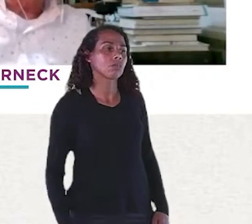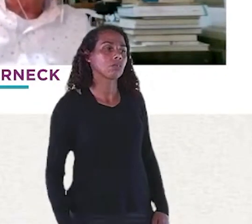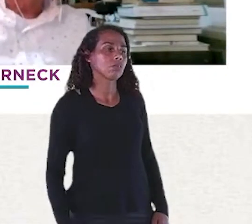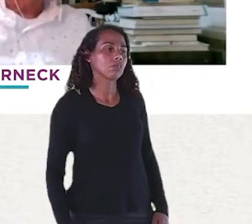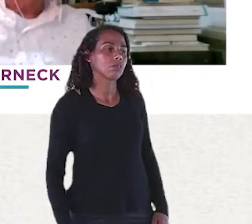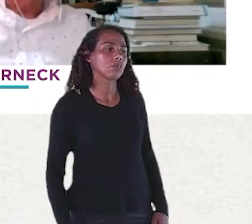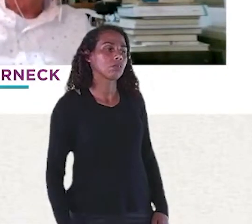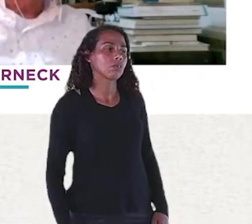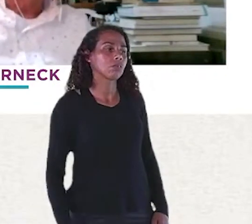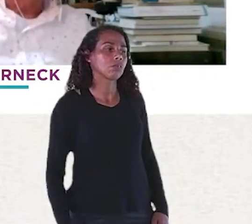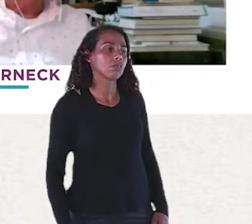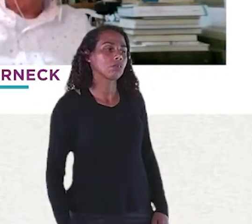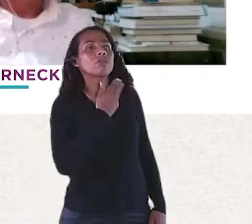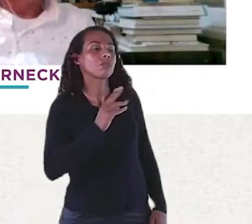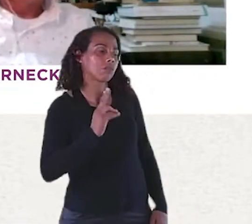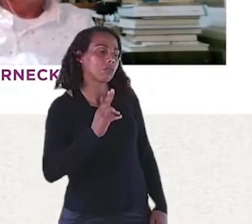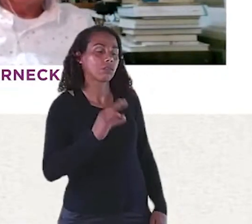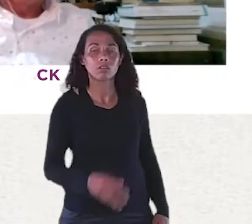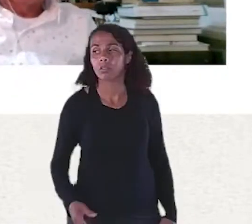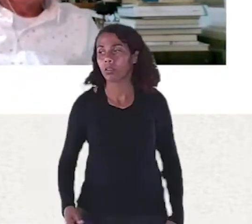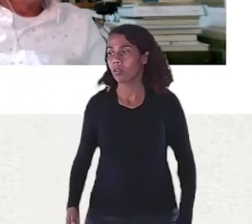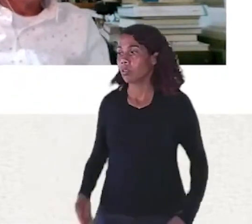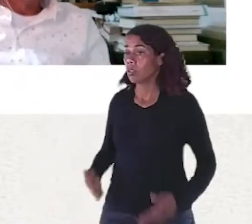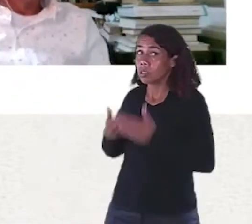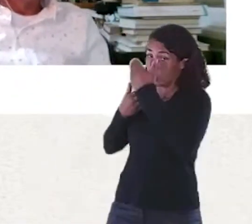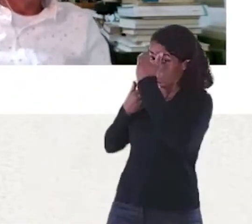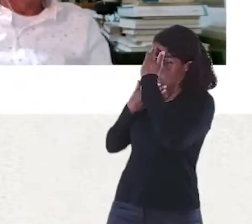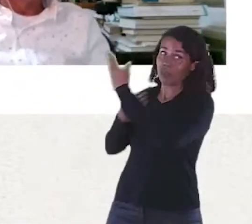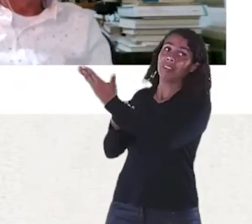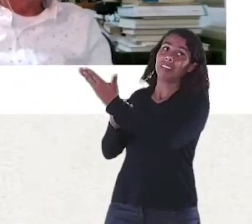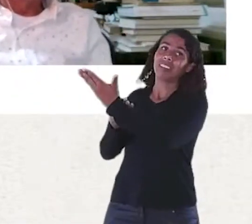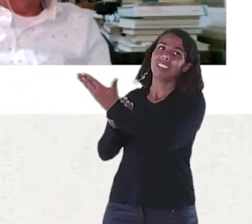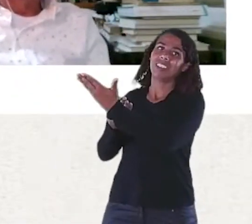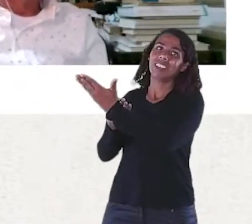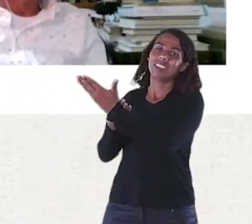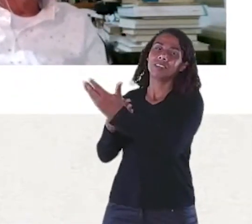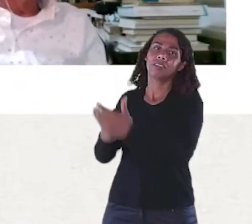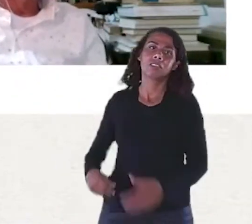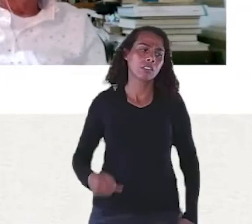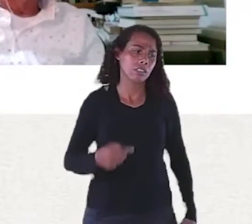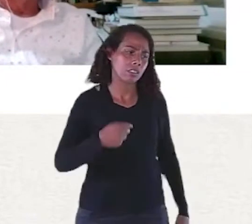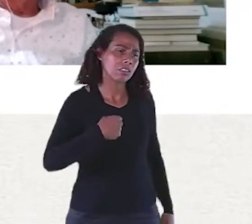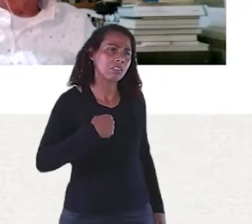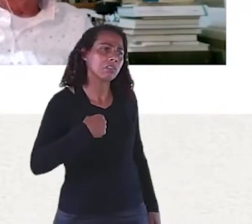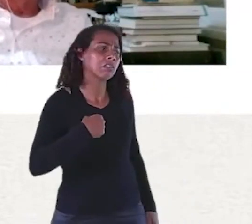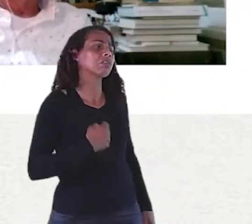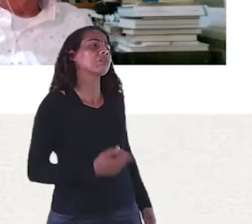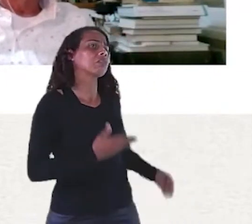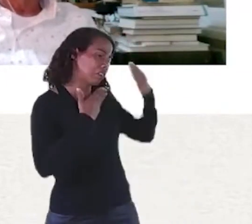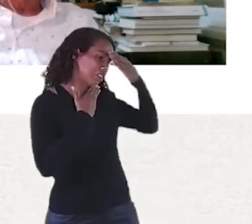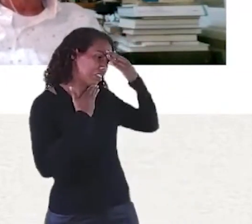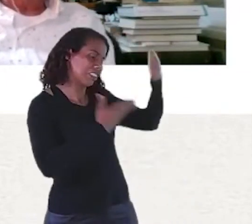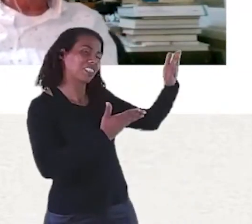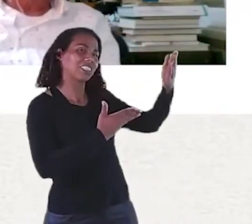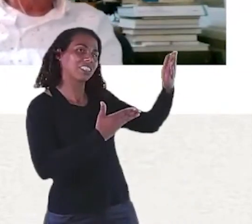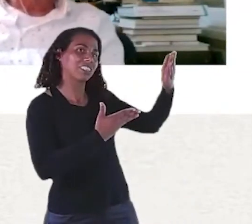Foi maravilhoso, Humberto. Muitíssimo obrigado. Obrigado a você, querido. Muito obrigado. Muito obrigado. Uma boa noite a todos.